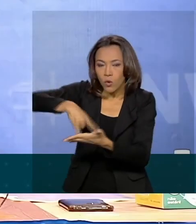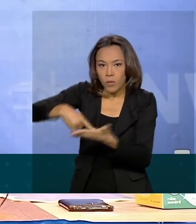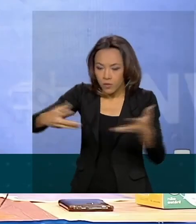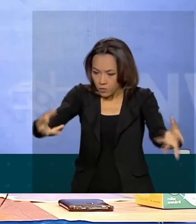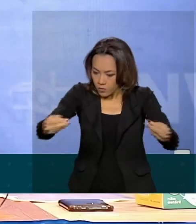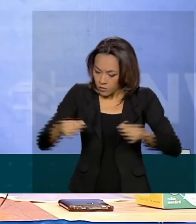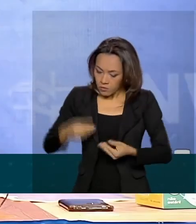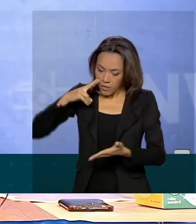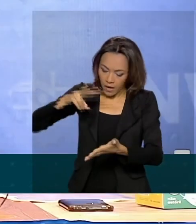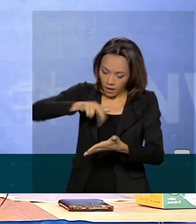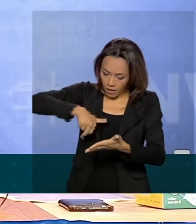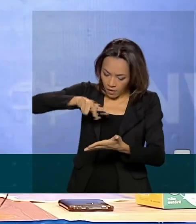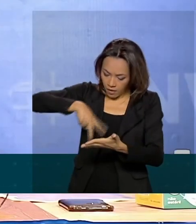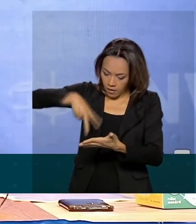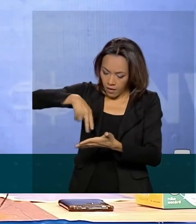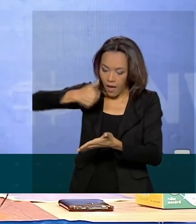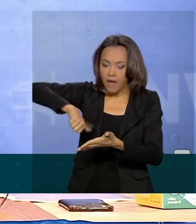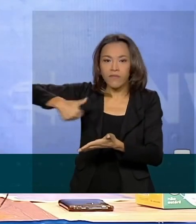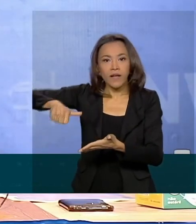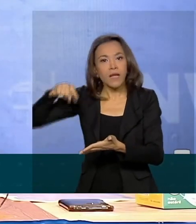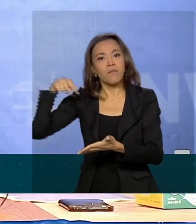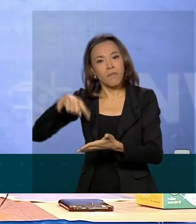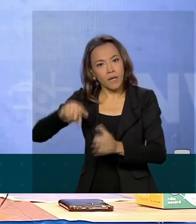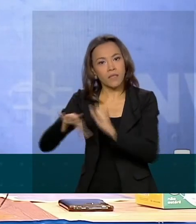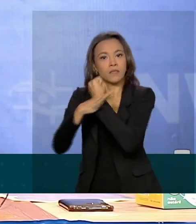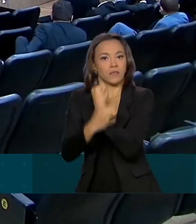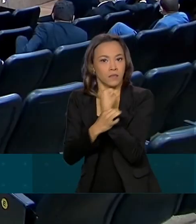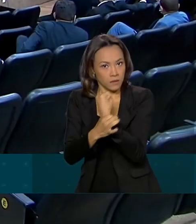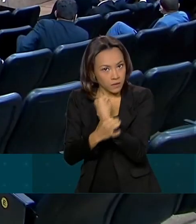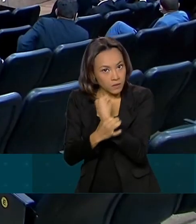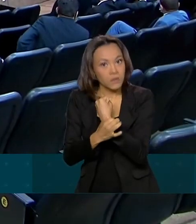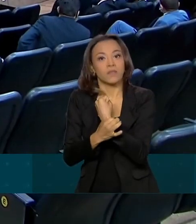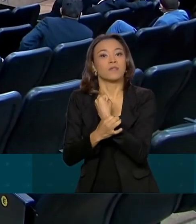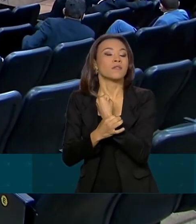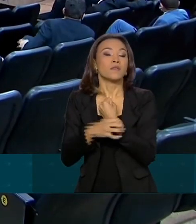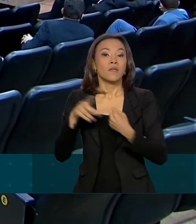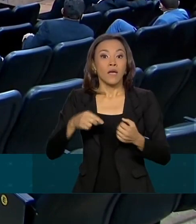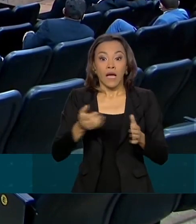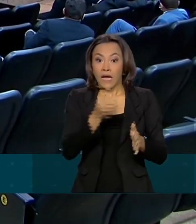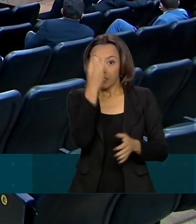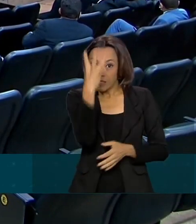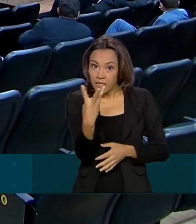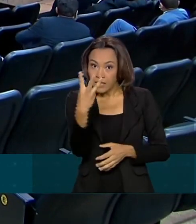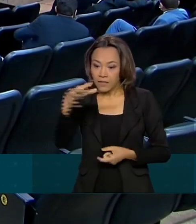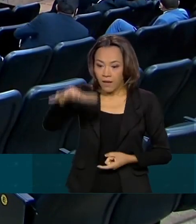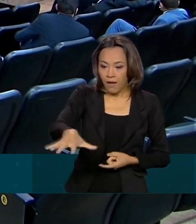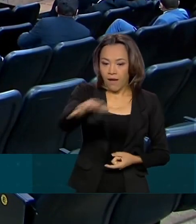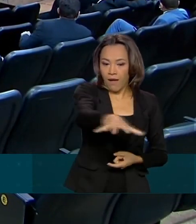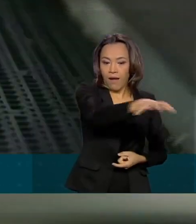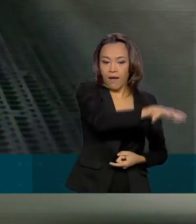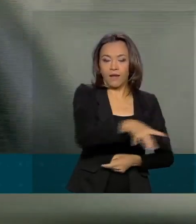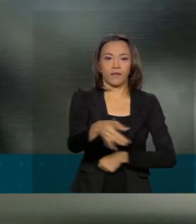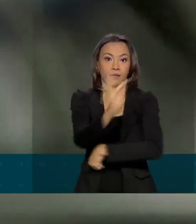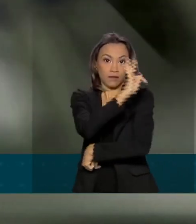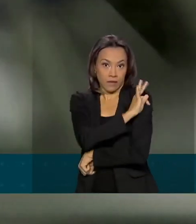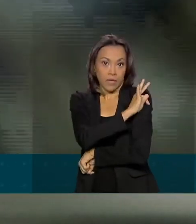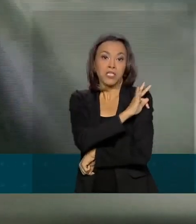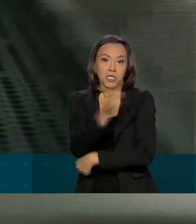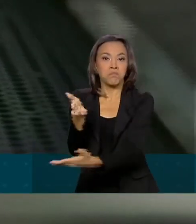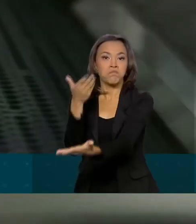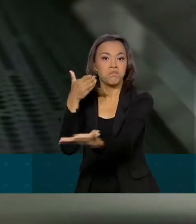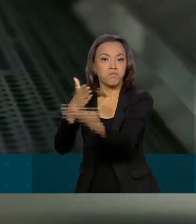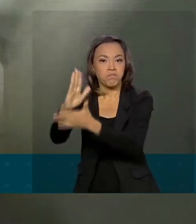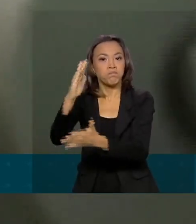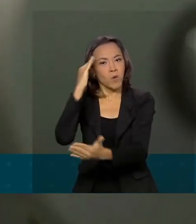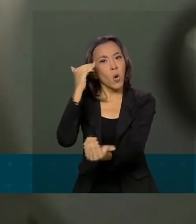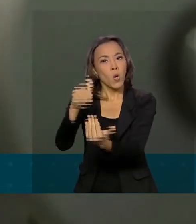garantir a eficácia e segurança dos imunizantes. As três áreas técnicas recomendaram a aprovação